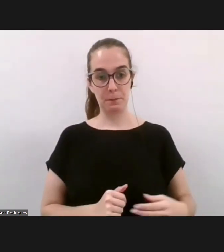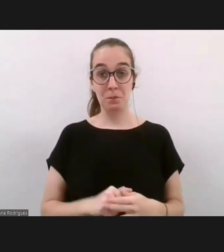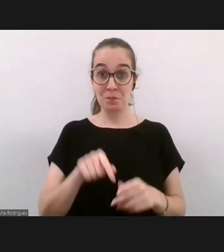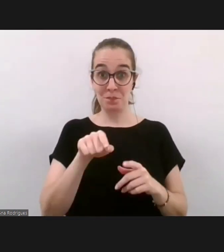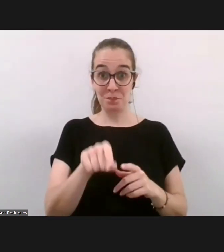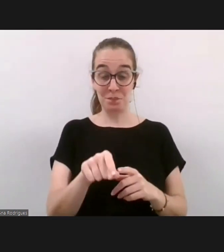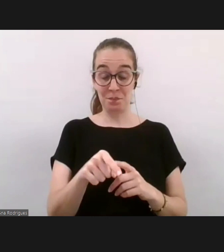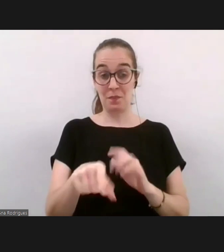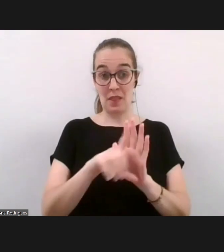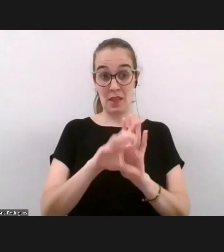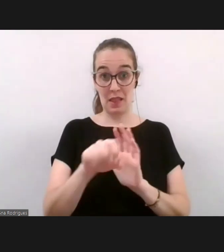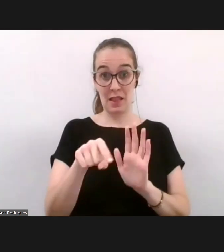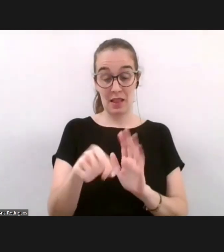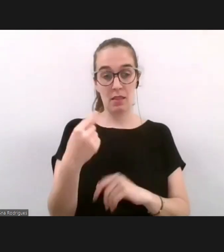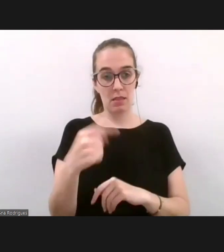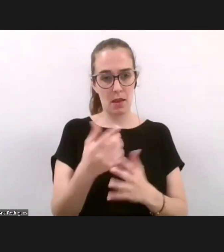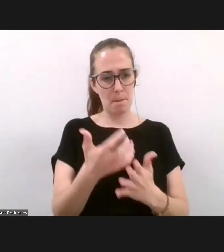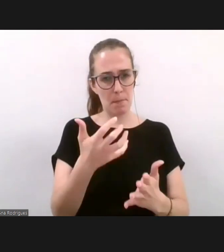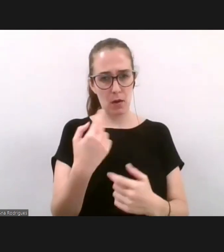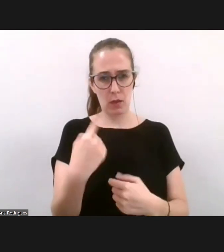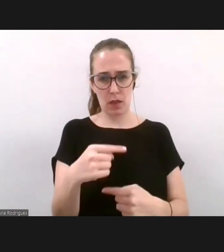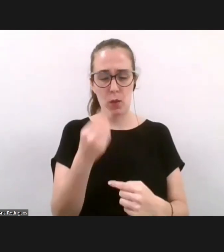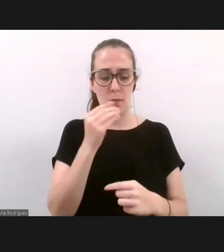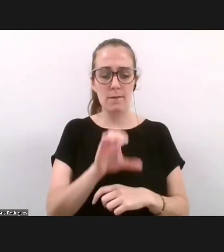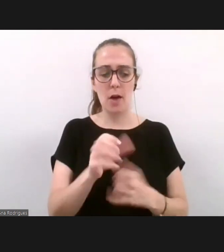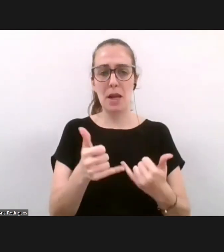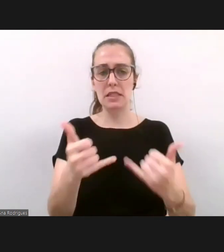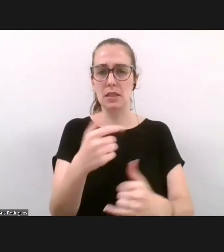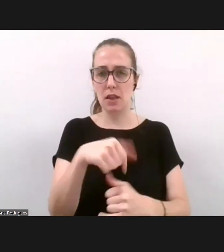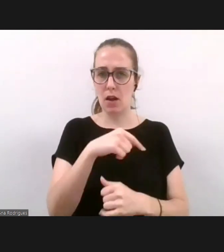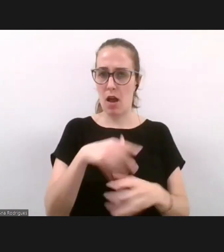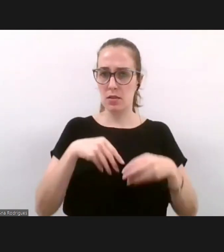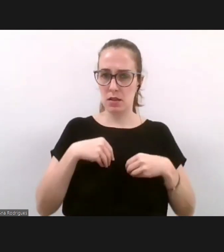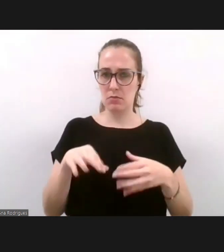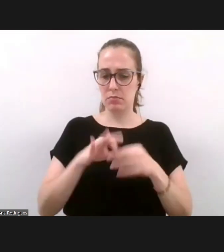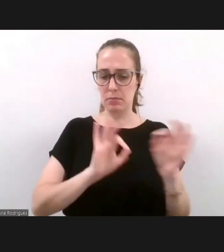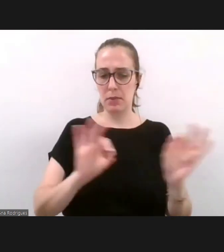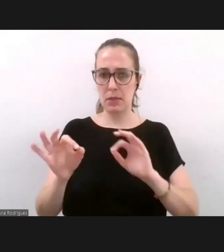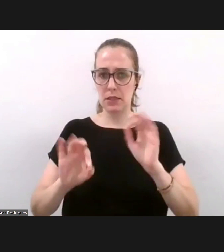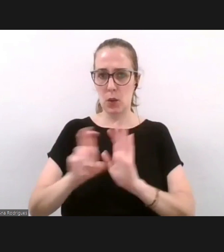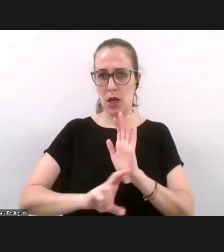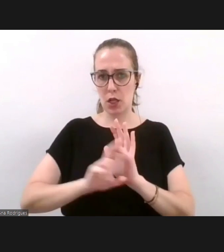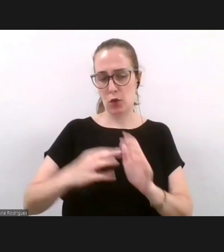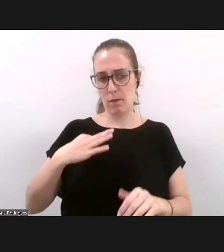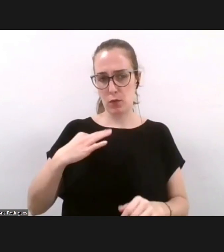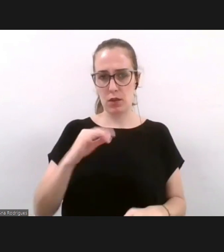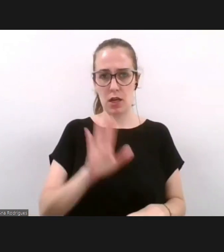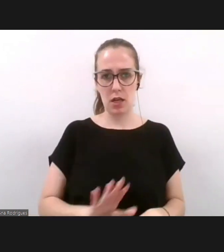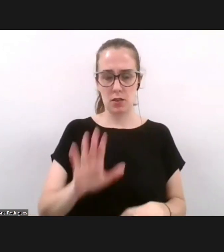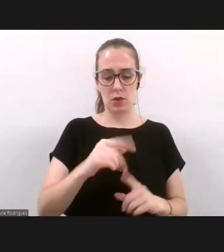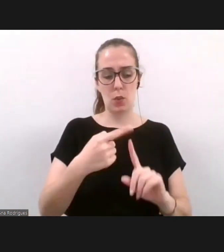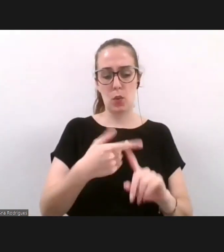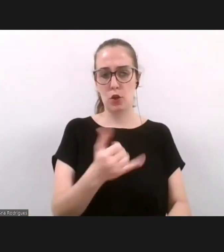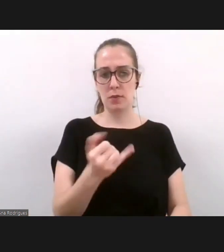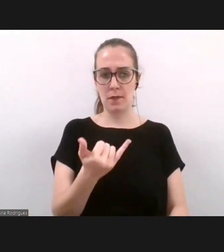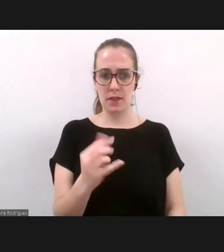resolução, como disse, teve já impacto no modo e na estrutura que foi adotada para a preparação do Relatório Voluntário Nacional